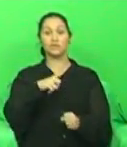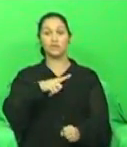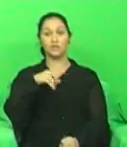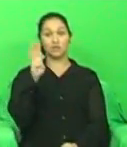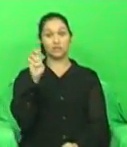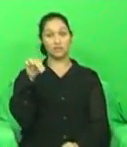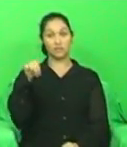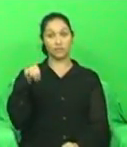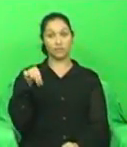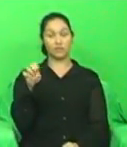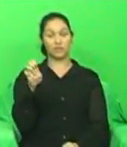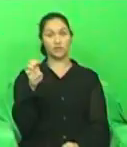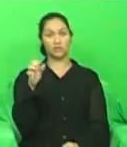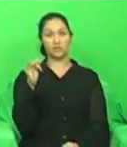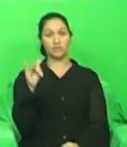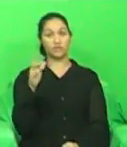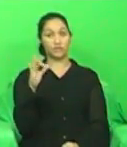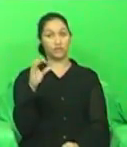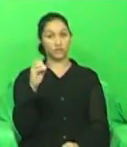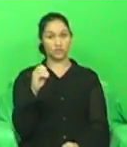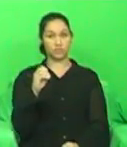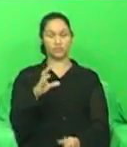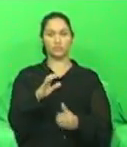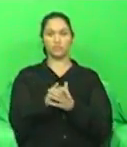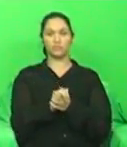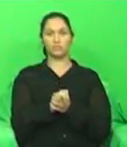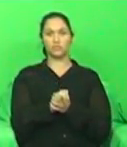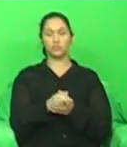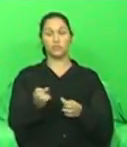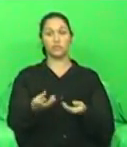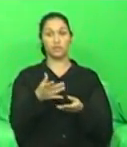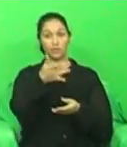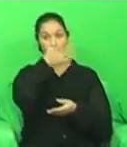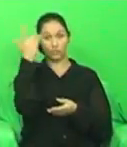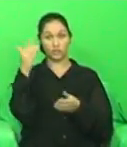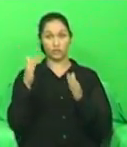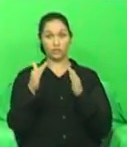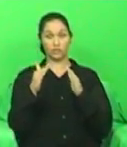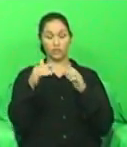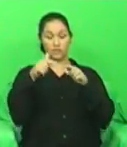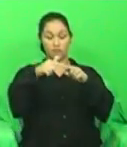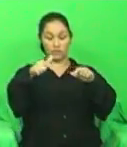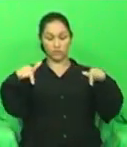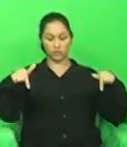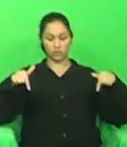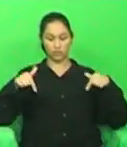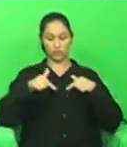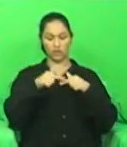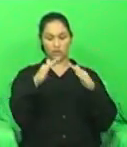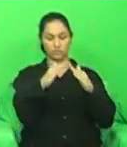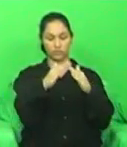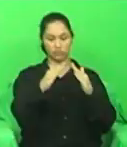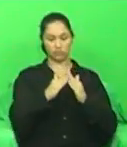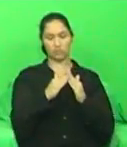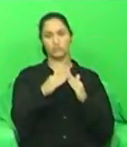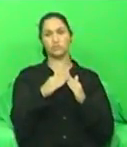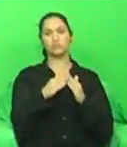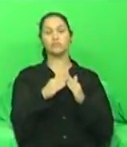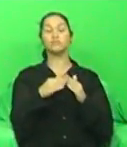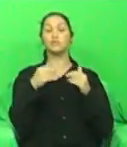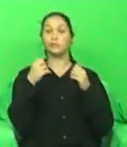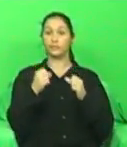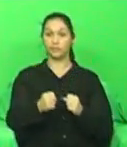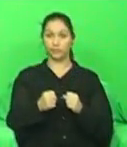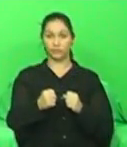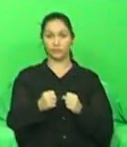a todos aqueles detentores mesmo no mesmo ambiente de outras residências que estão naquele local e que tem o